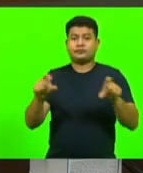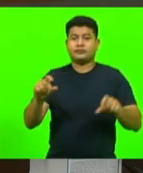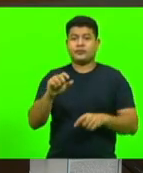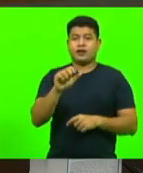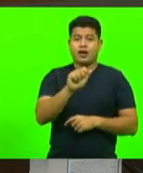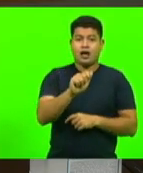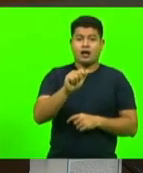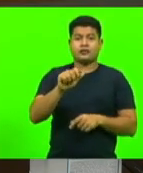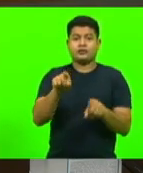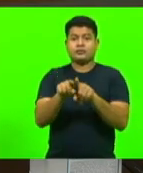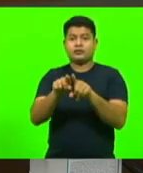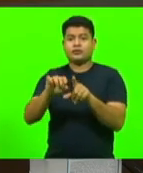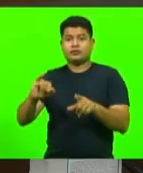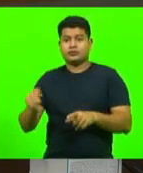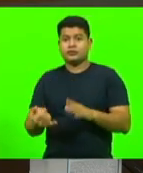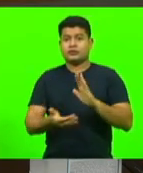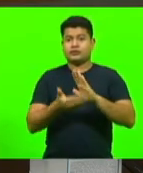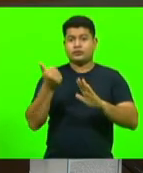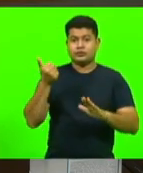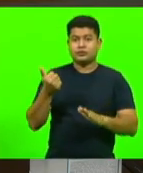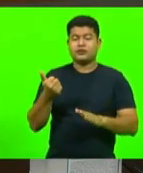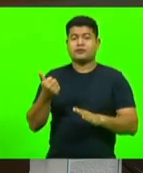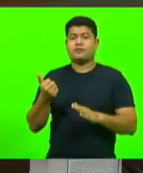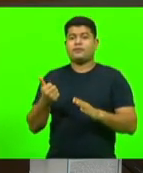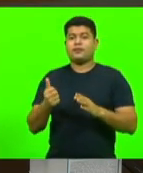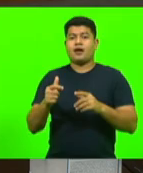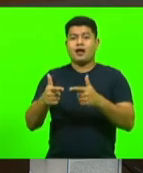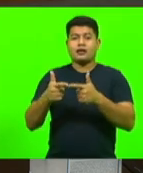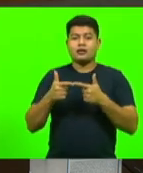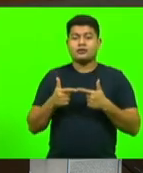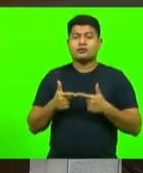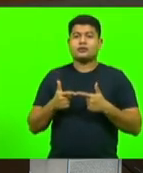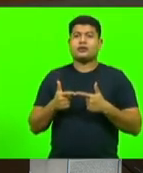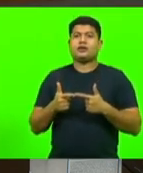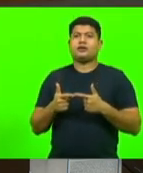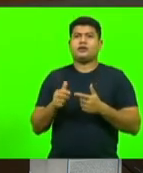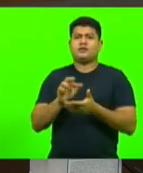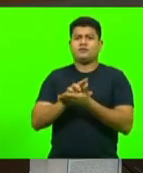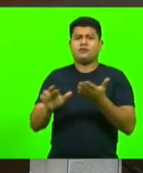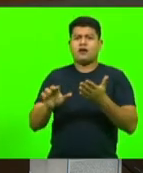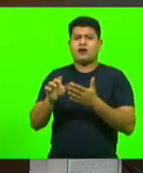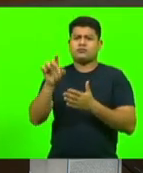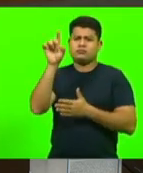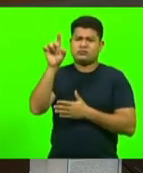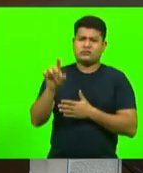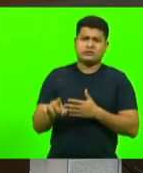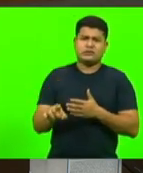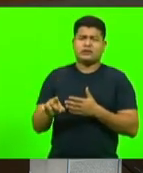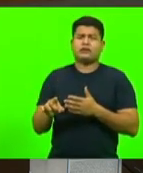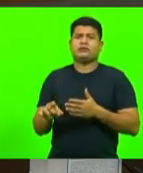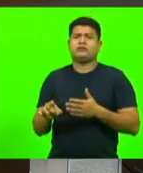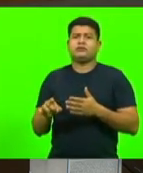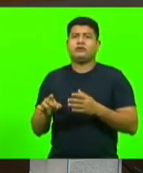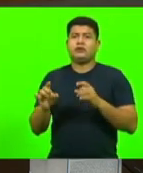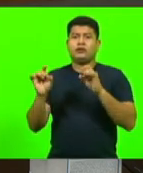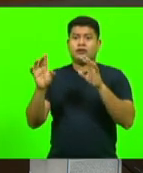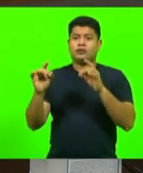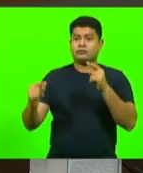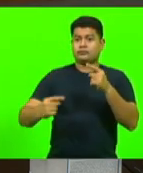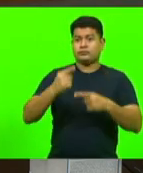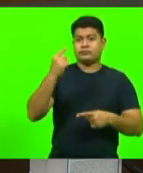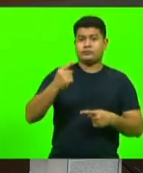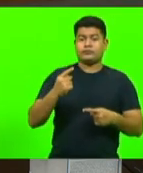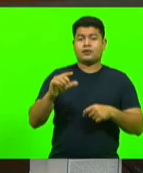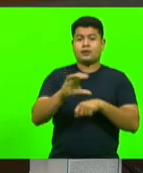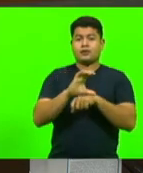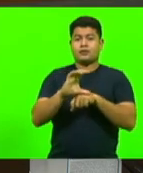onde retira direito a licença-prêmio Enfim uma série de retirada de direitos dizendo que não se aplica da